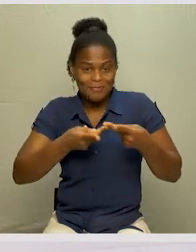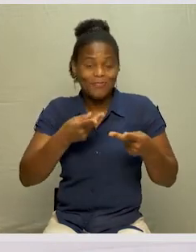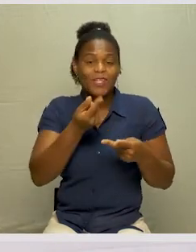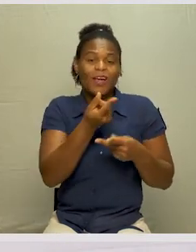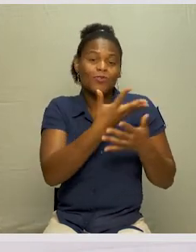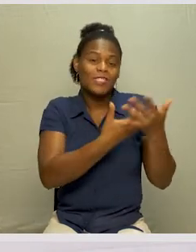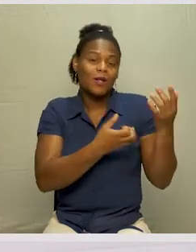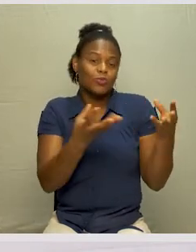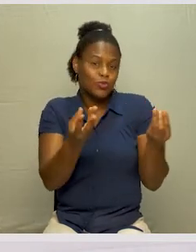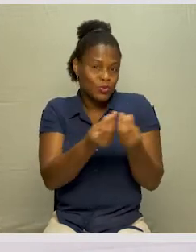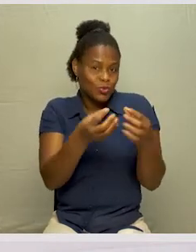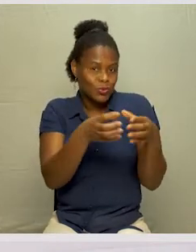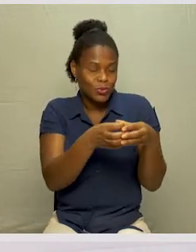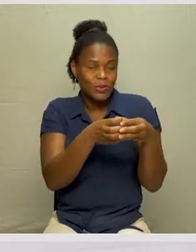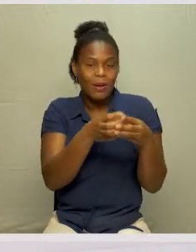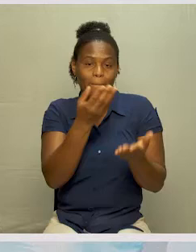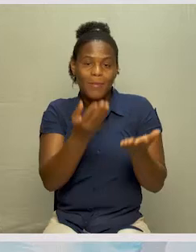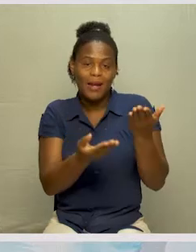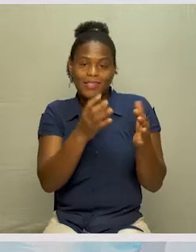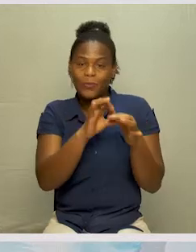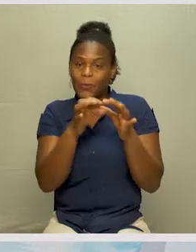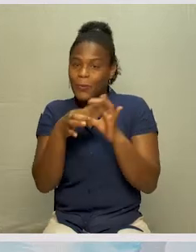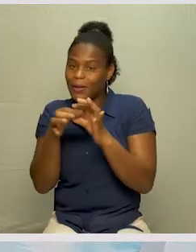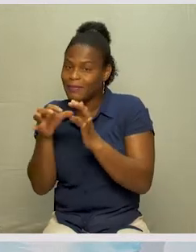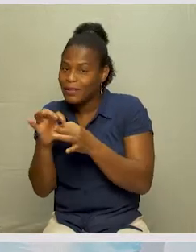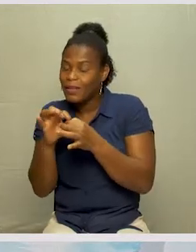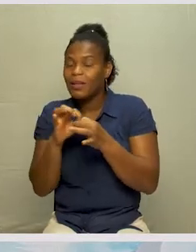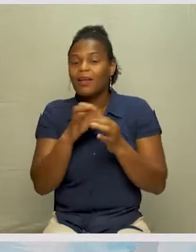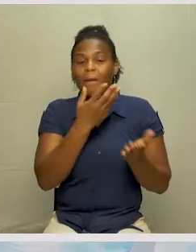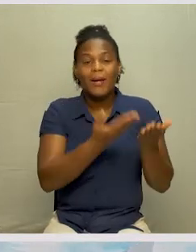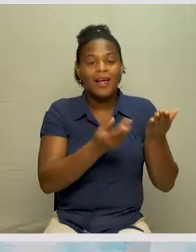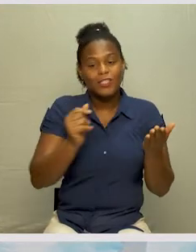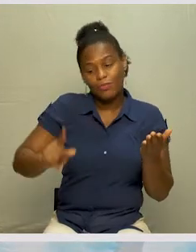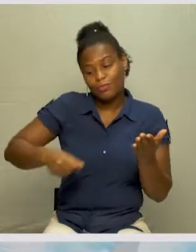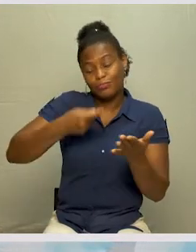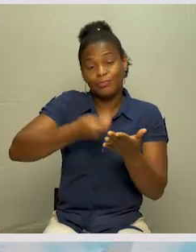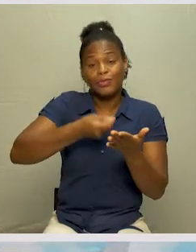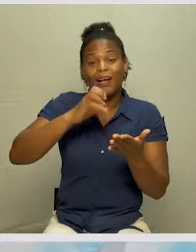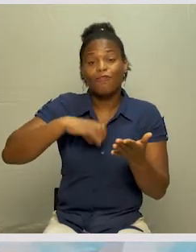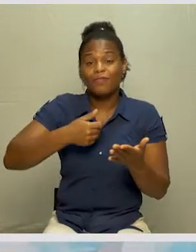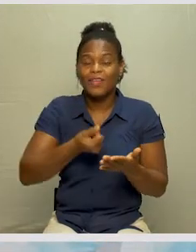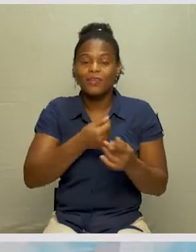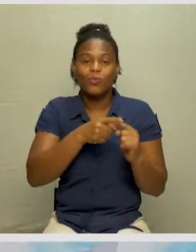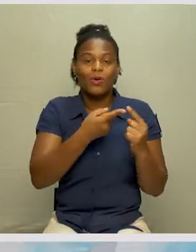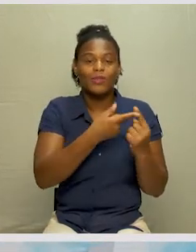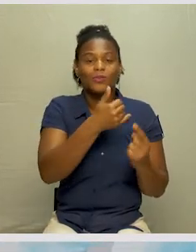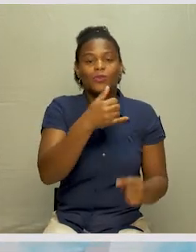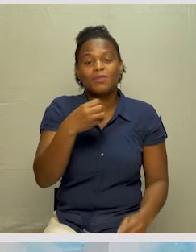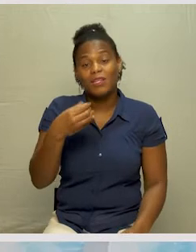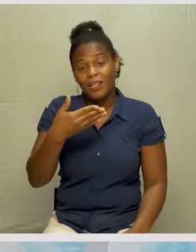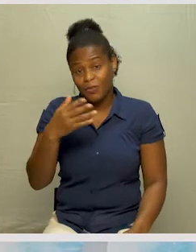o saldo conjunto da balança corrente e da balança de capital de Cabo Verde de 2014